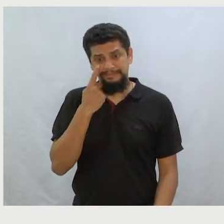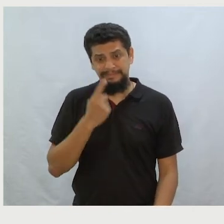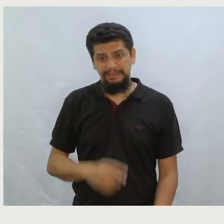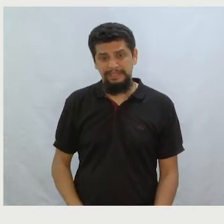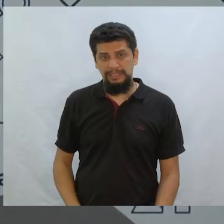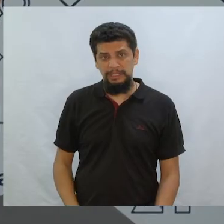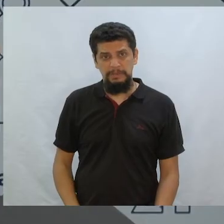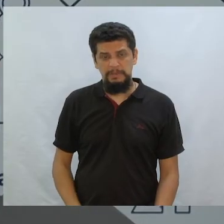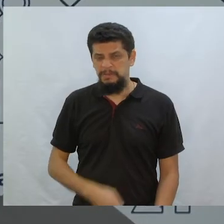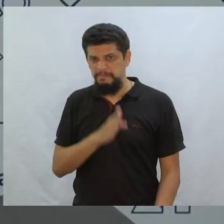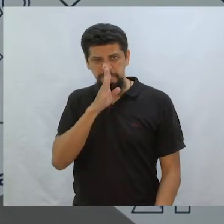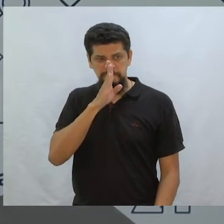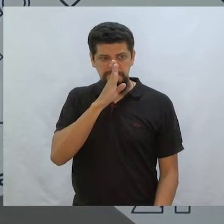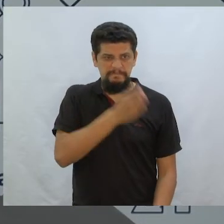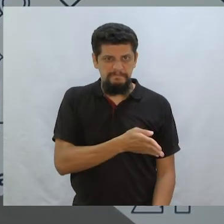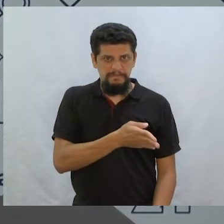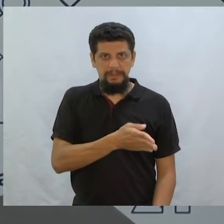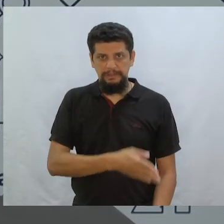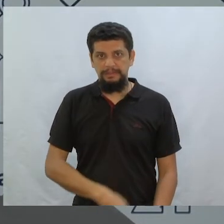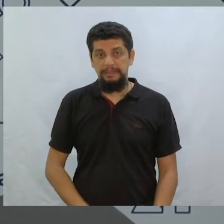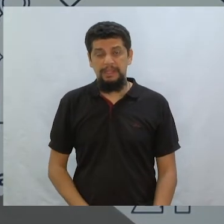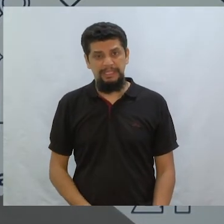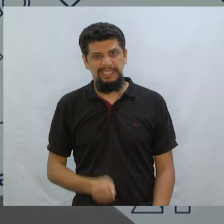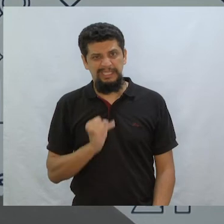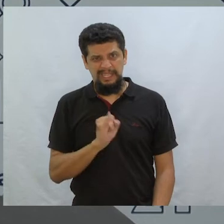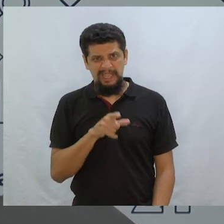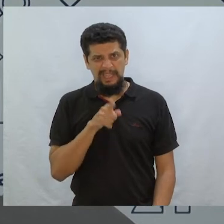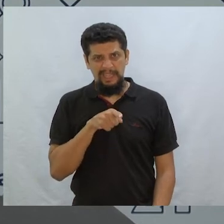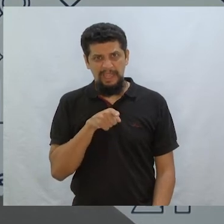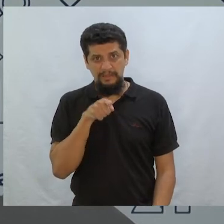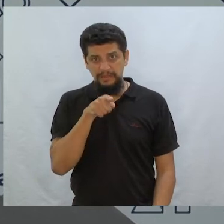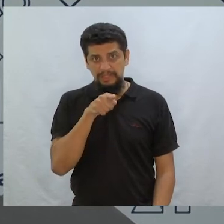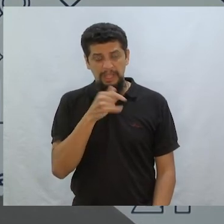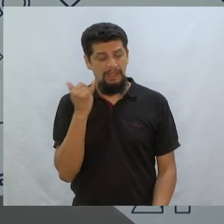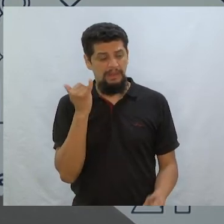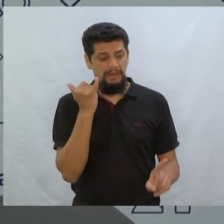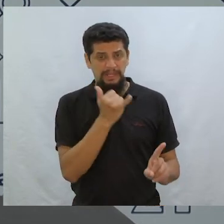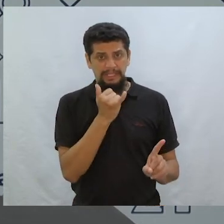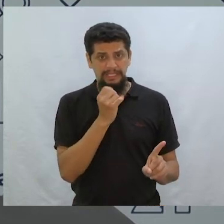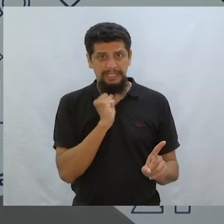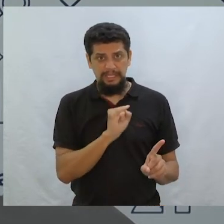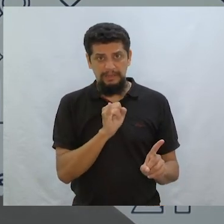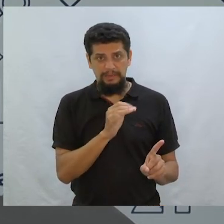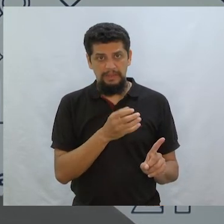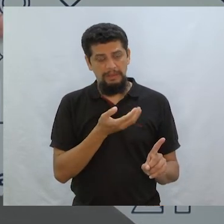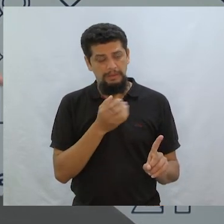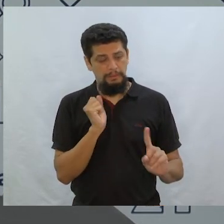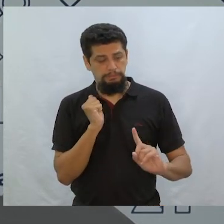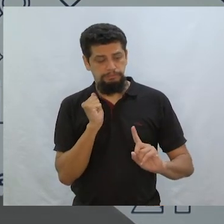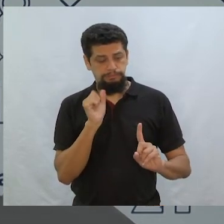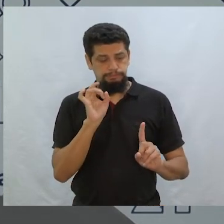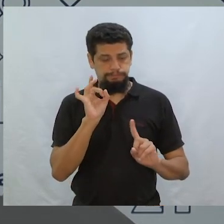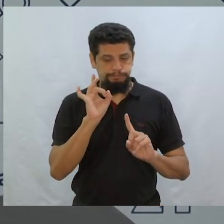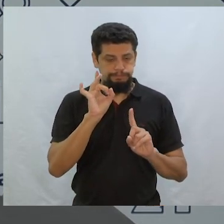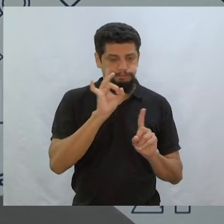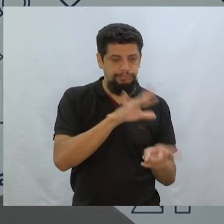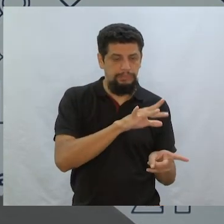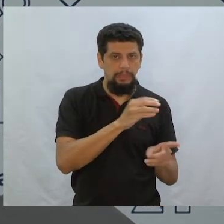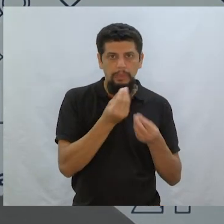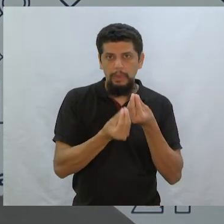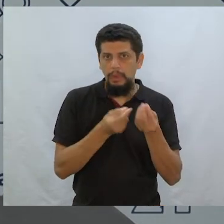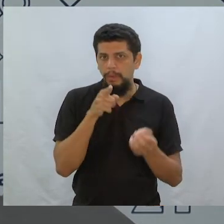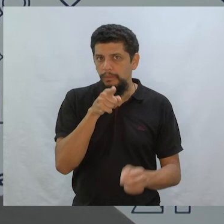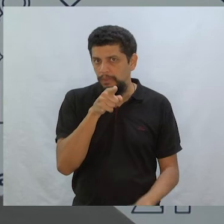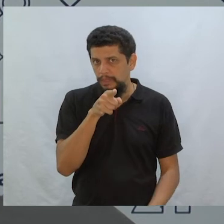né bem objetivo e de direto Será que seria isso que você ia dizer se por um acaso você fosse expulso da